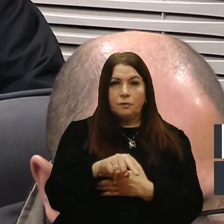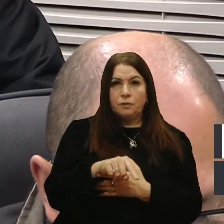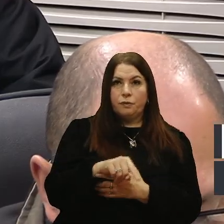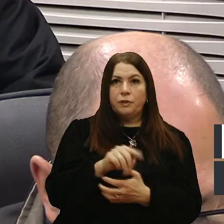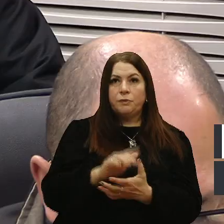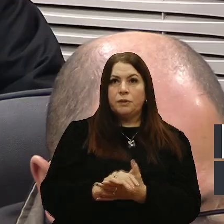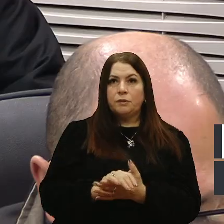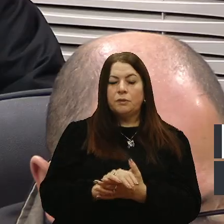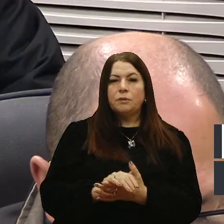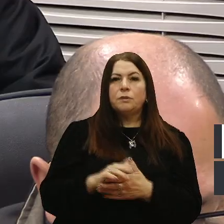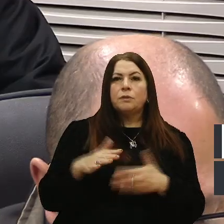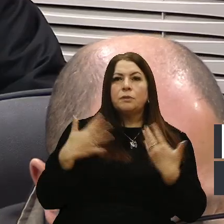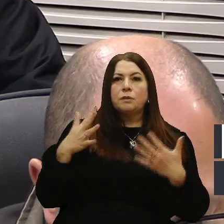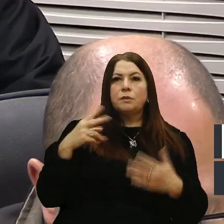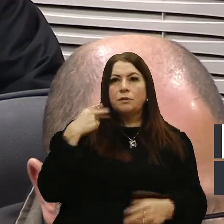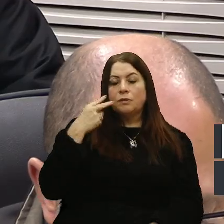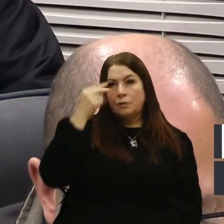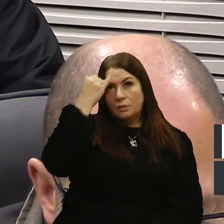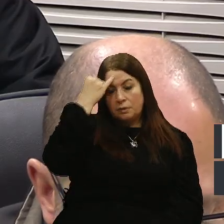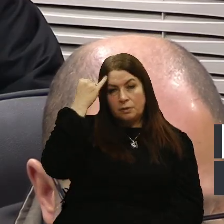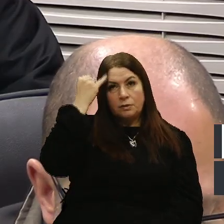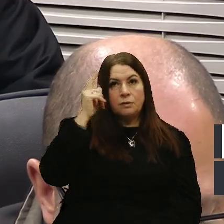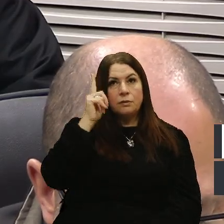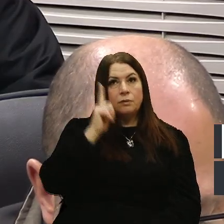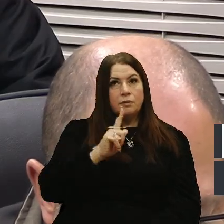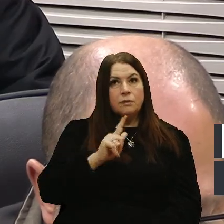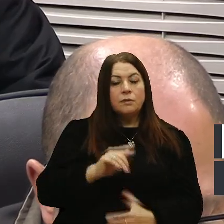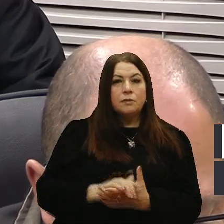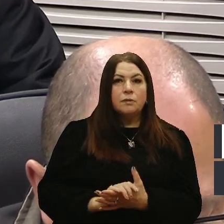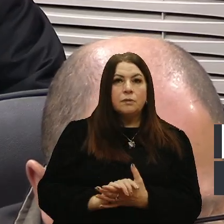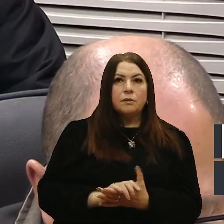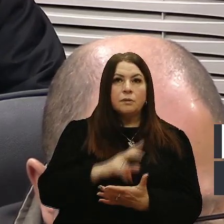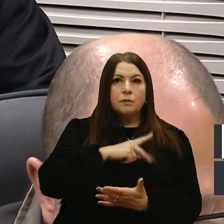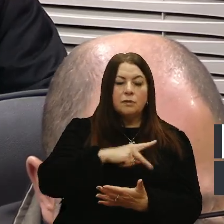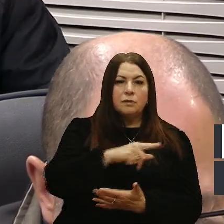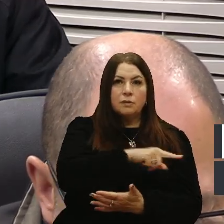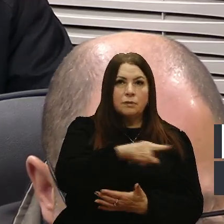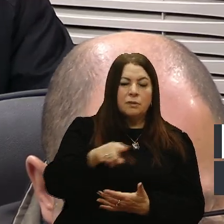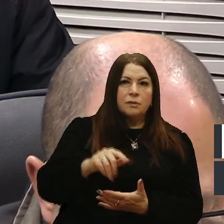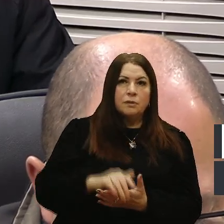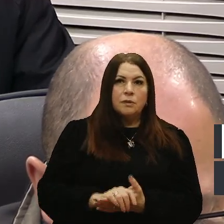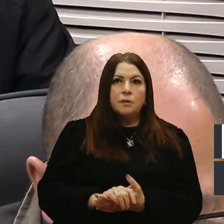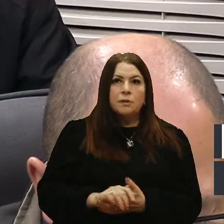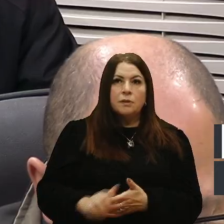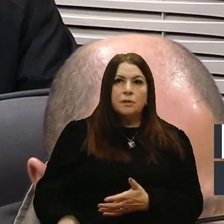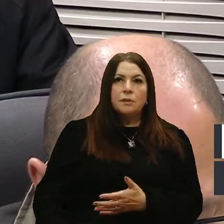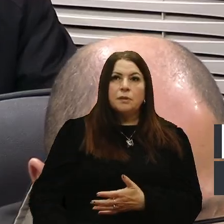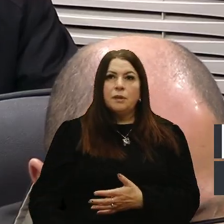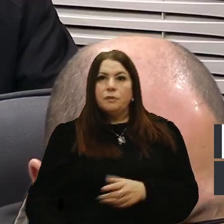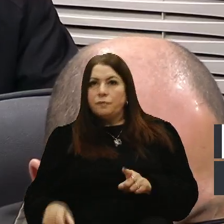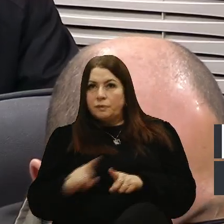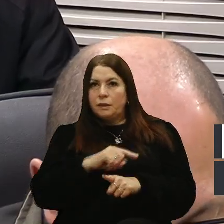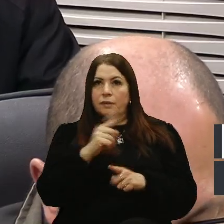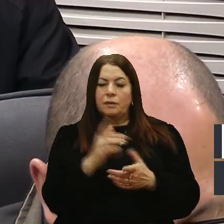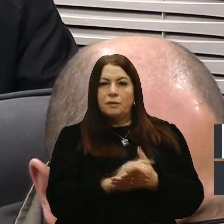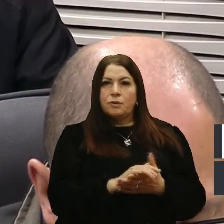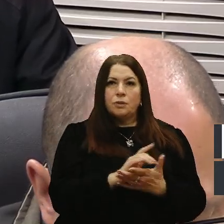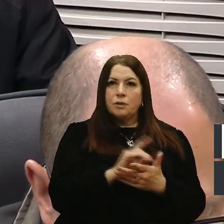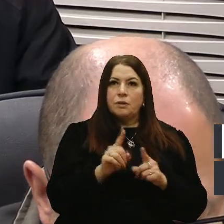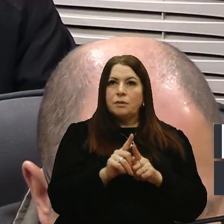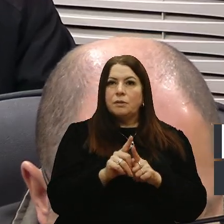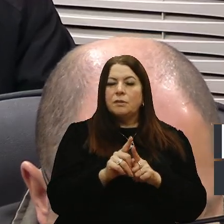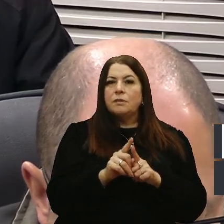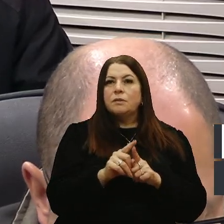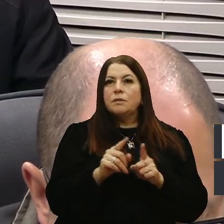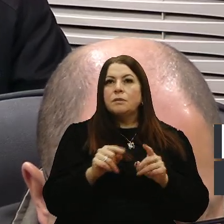vereador D'Ambros, vereador Lucas Caragnato, que foram presidente dessa casa, aos demais que já passaram pela Casa